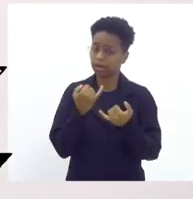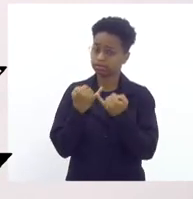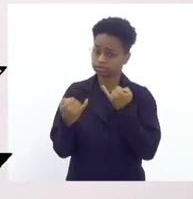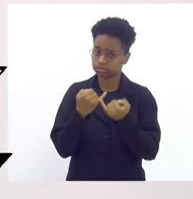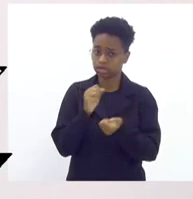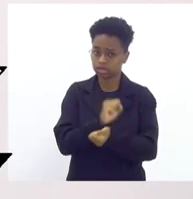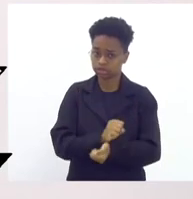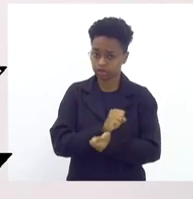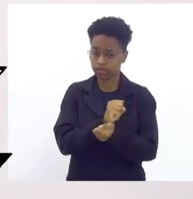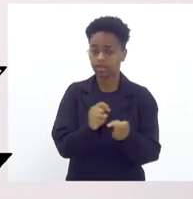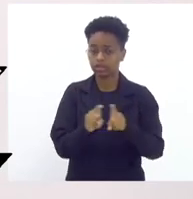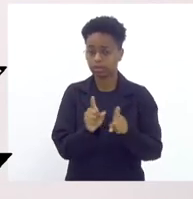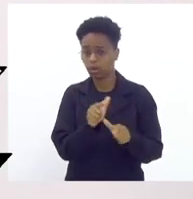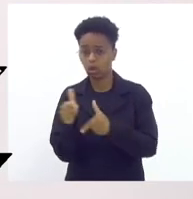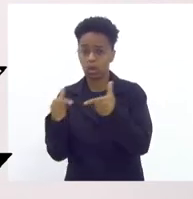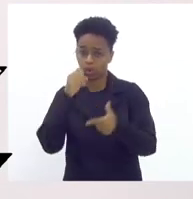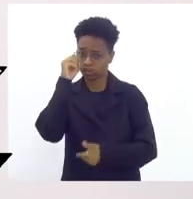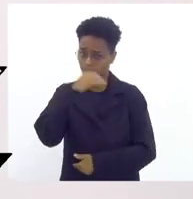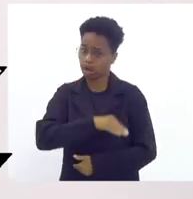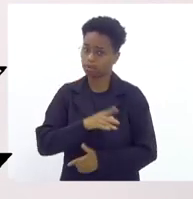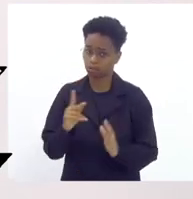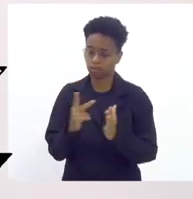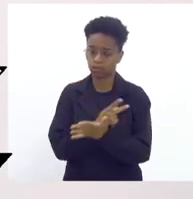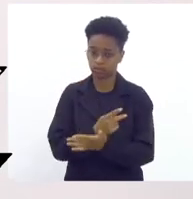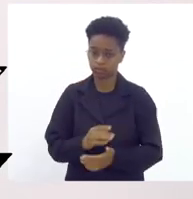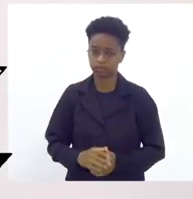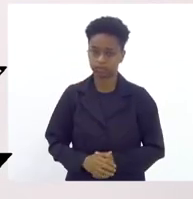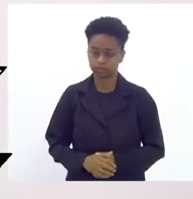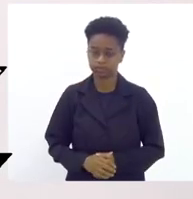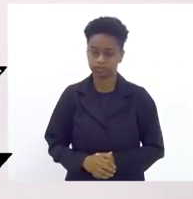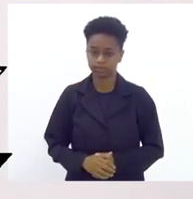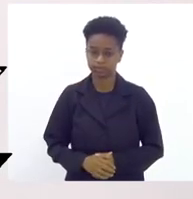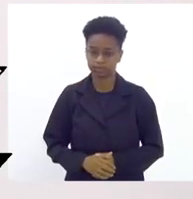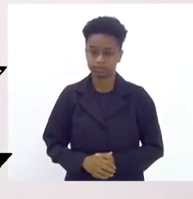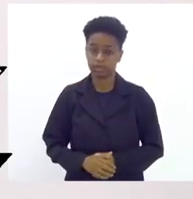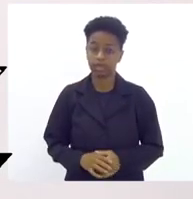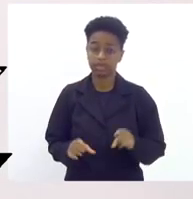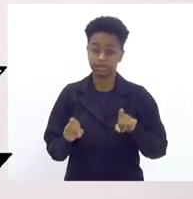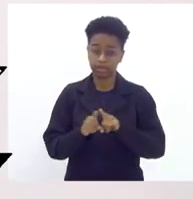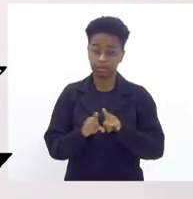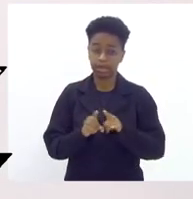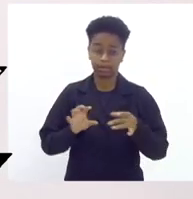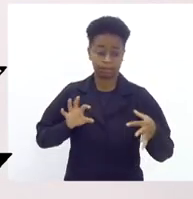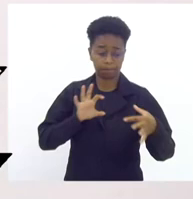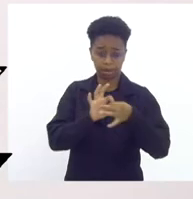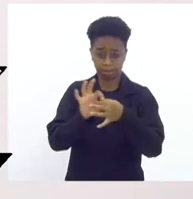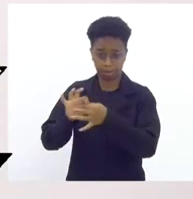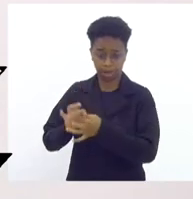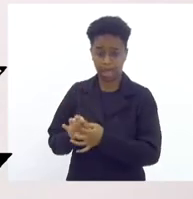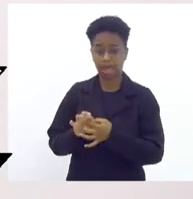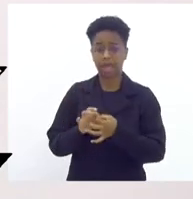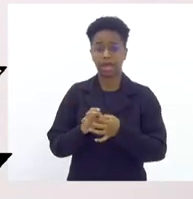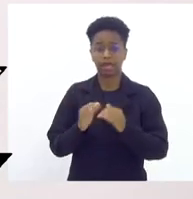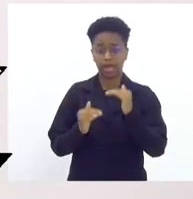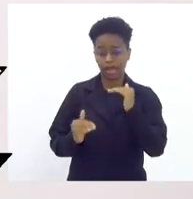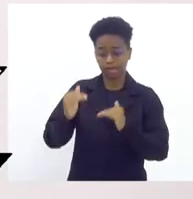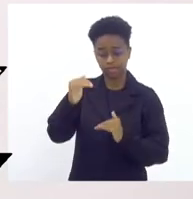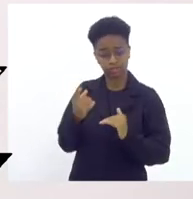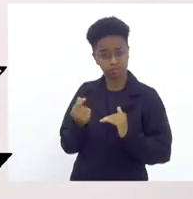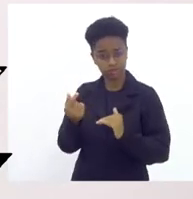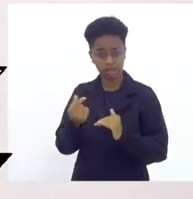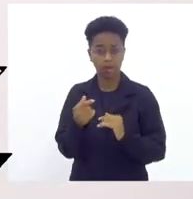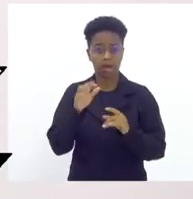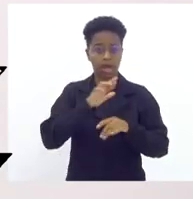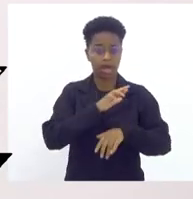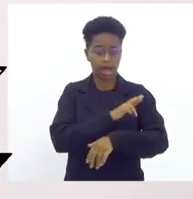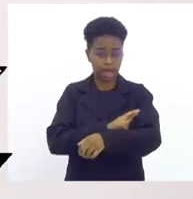a escravidão e outros tipos de abuso né as intersecções de classe de raça de gênero são